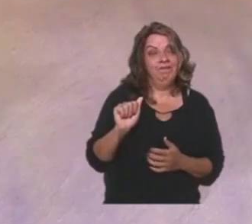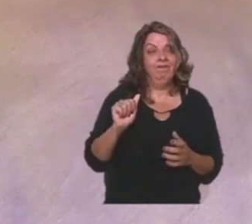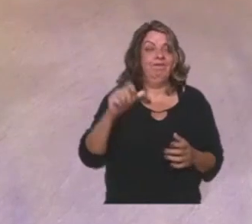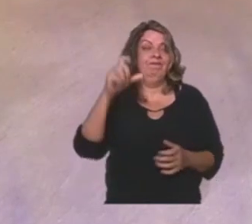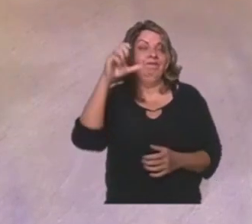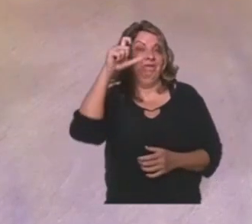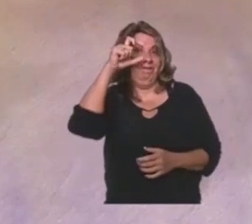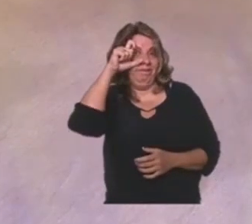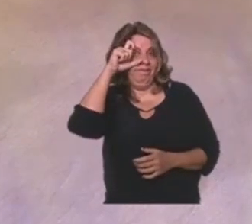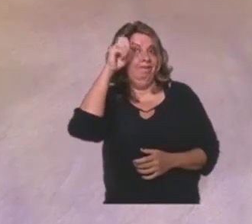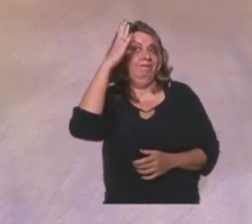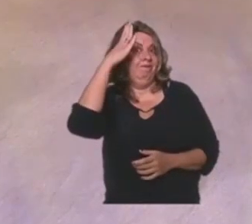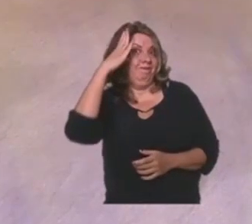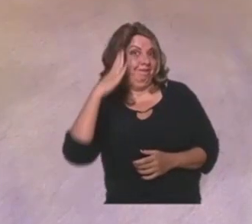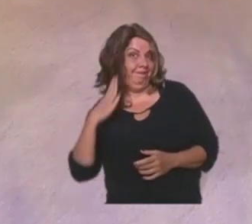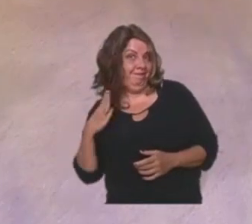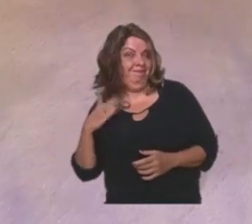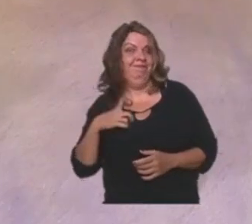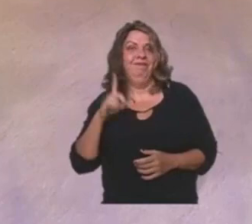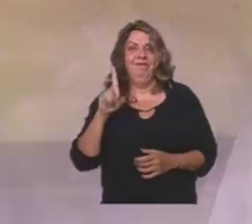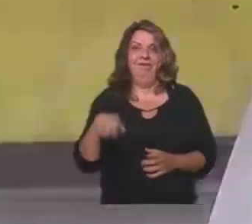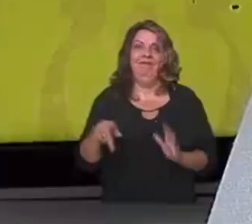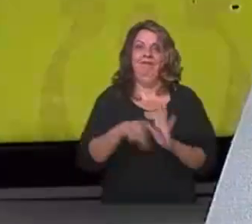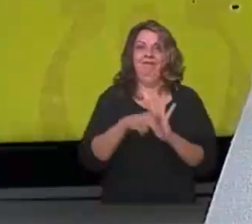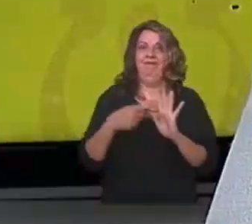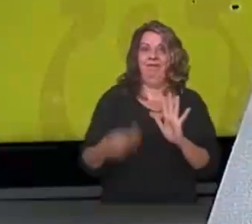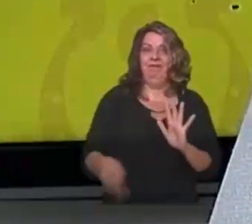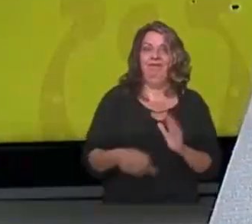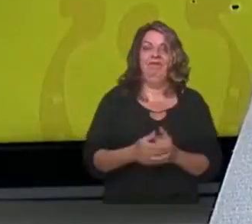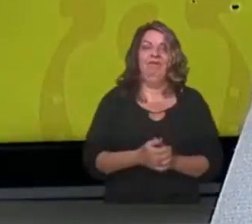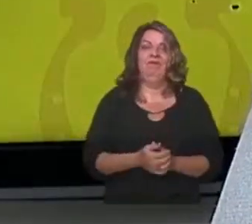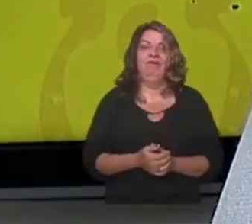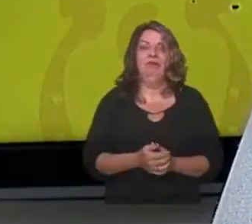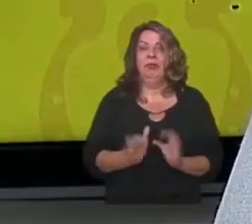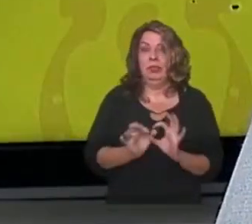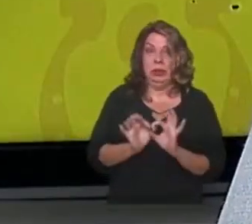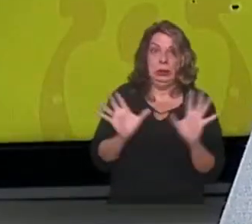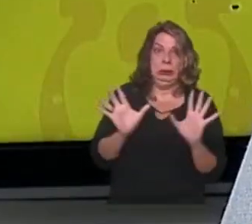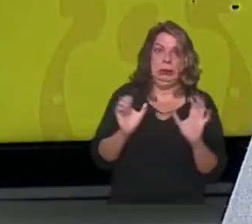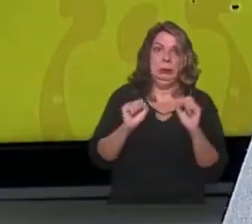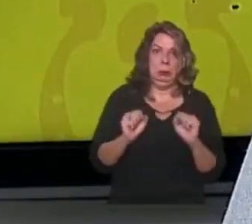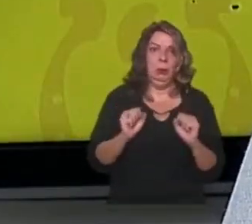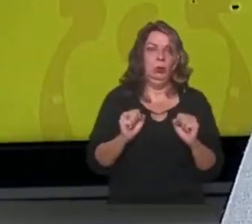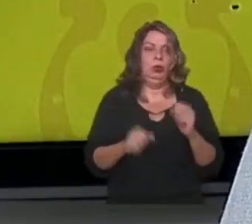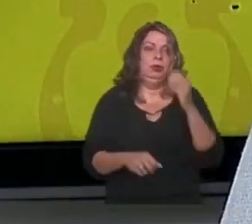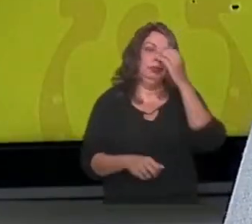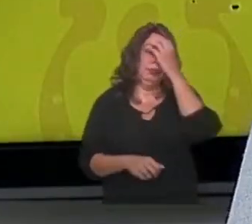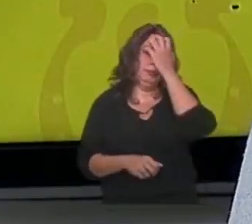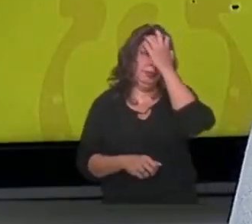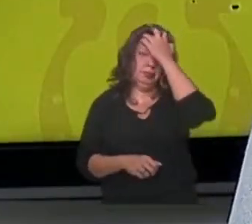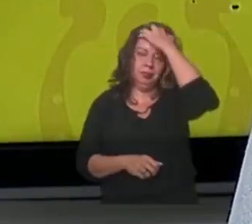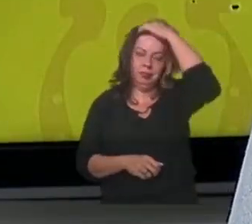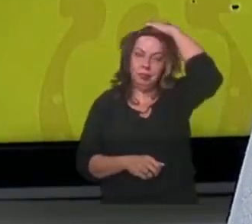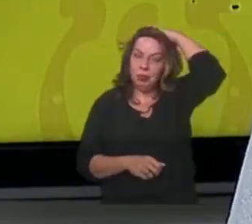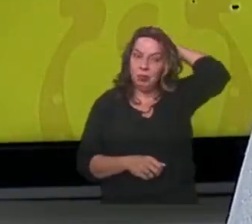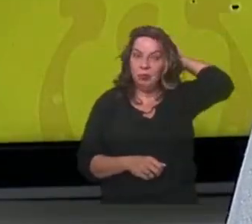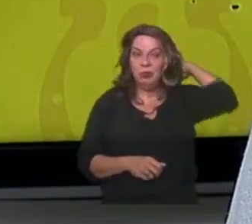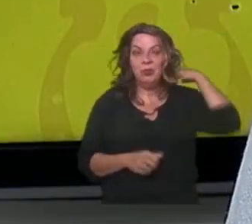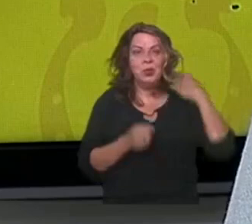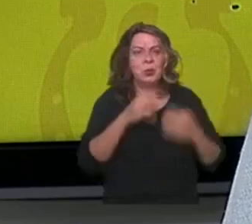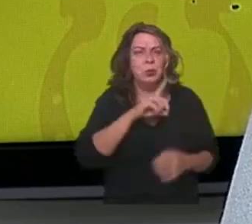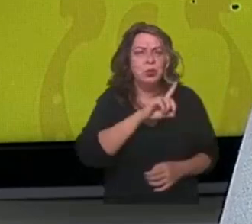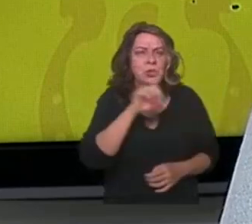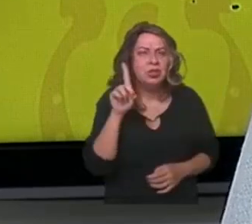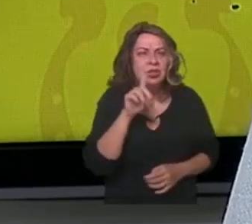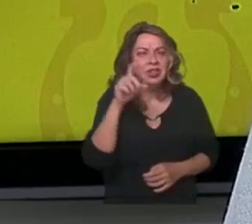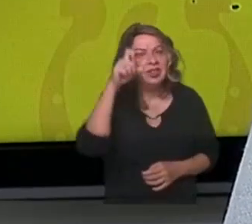Sergestan, Auditores Independentes S.A., e a partir dessa autorização é que a gente pode dar início. Ana, bom